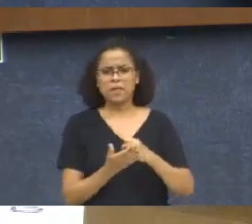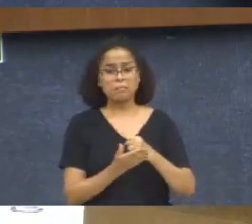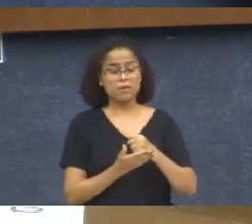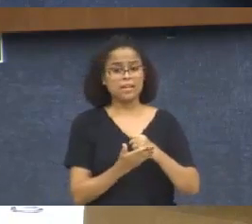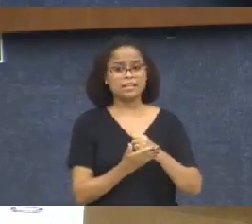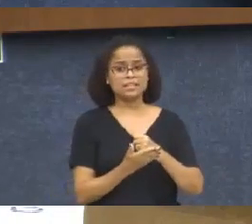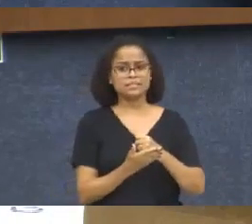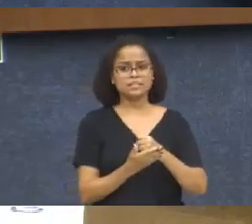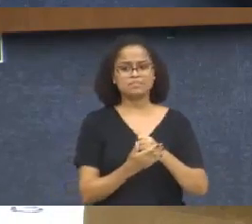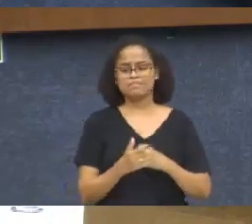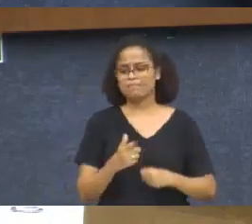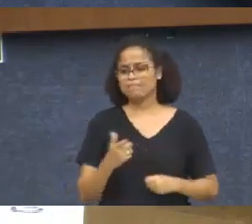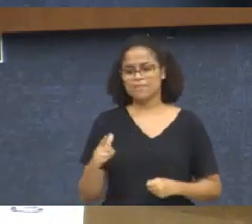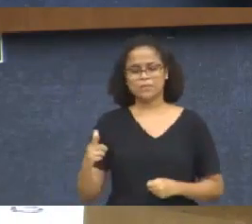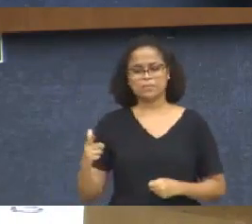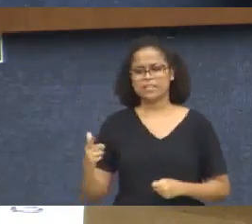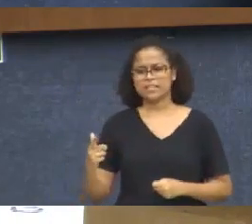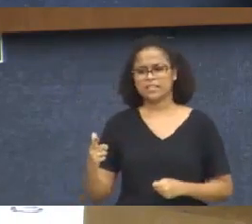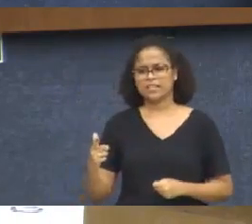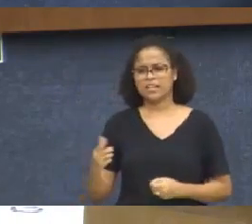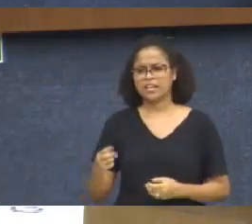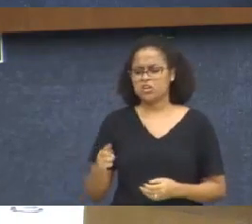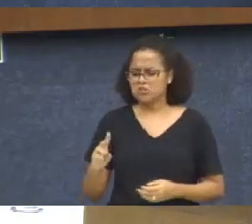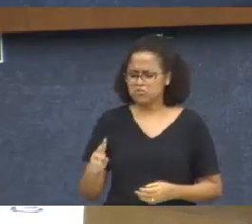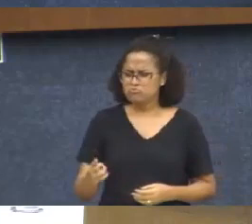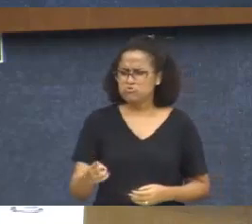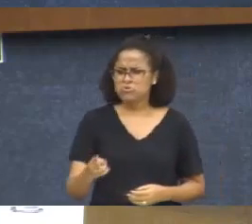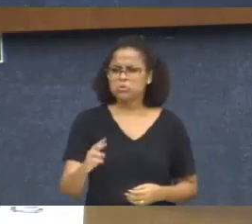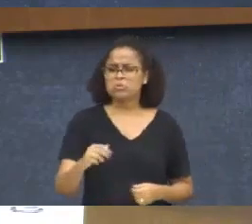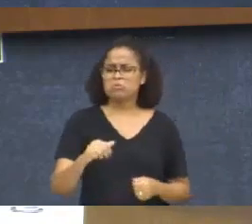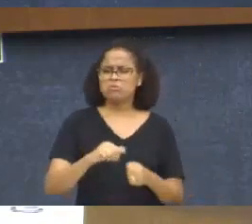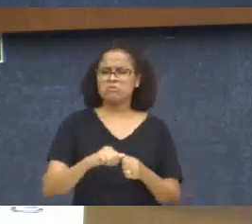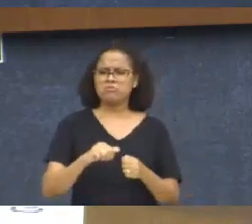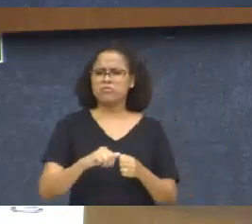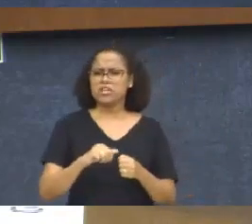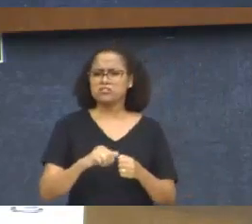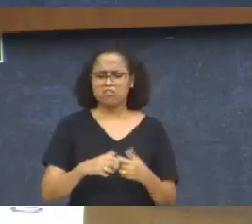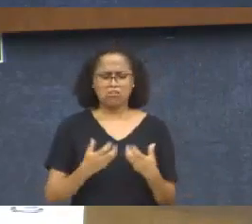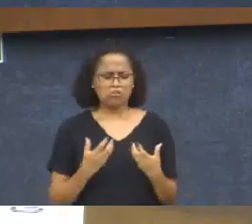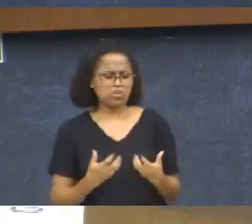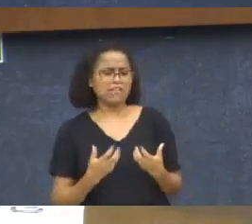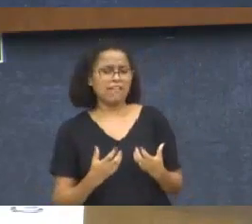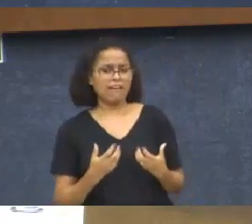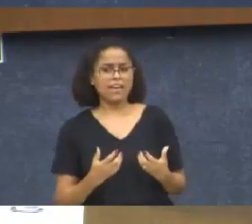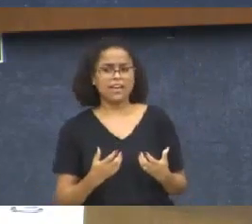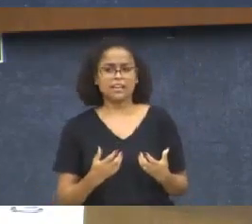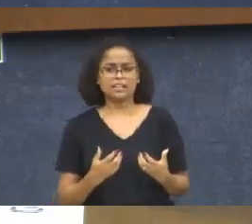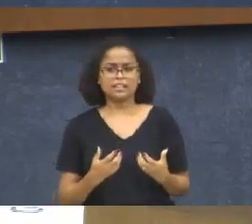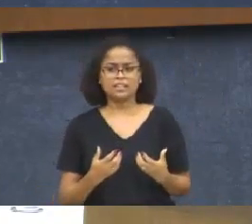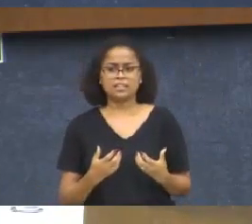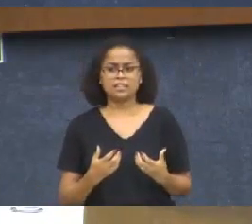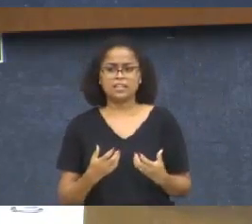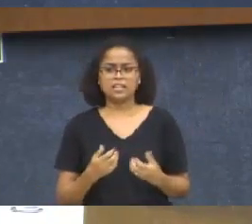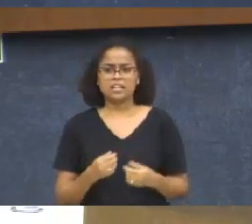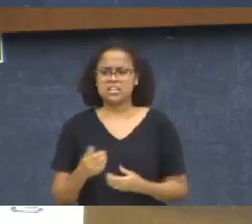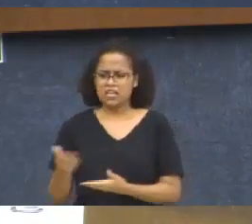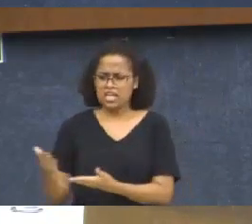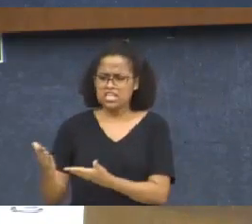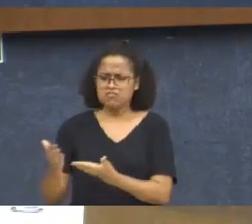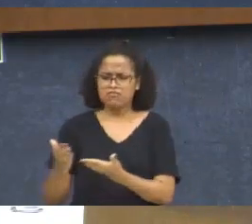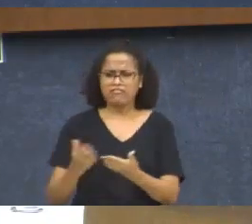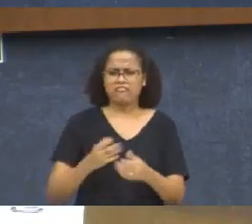e continuam fazendo o que querem, votando como querem e recebendo todos os seus